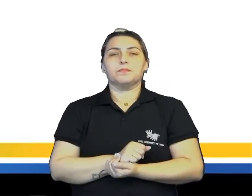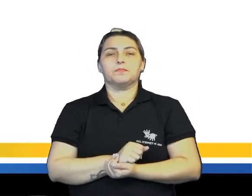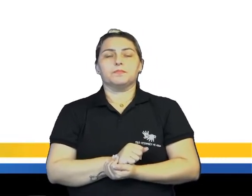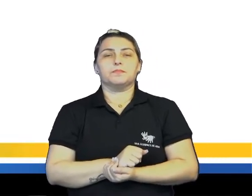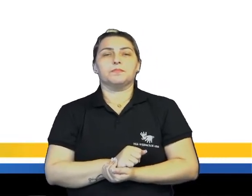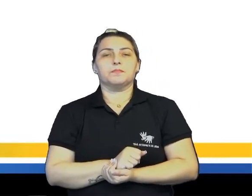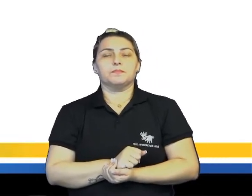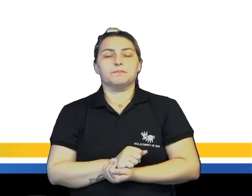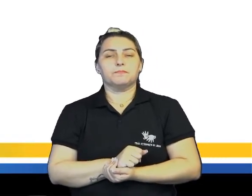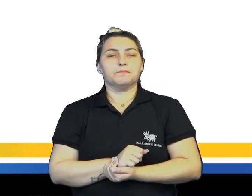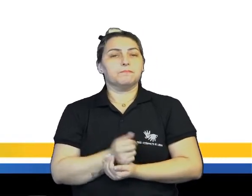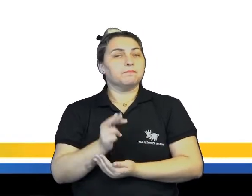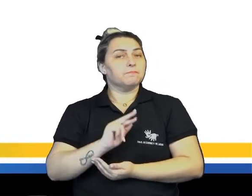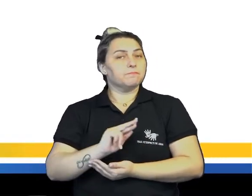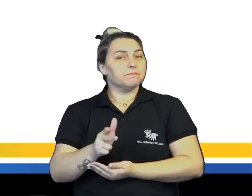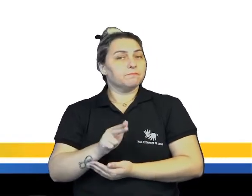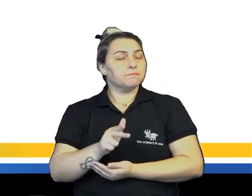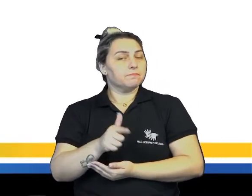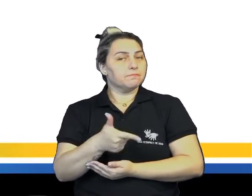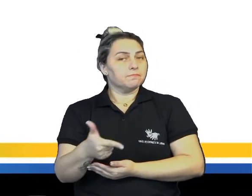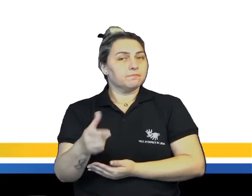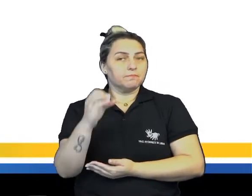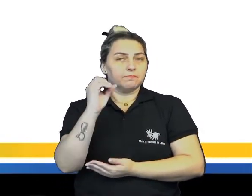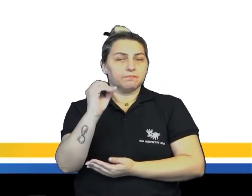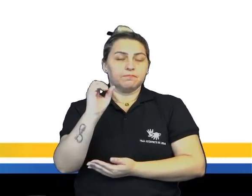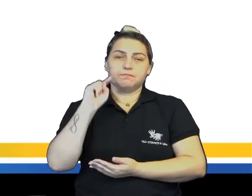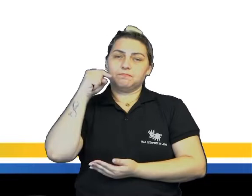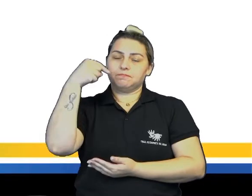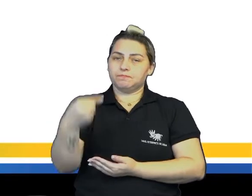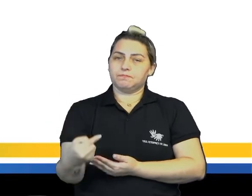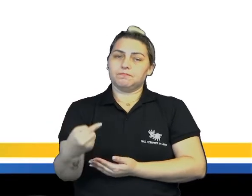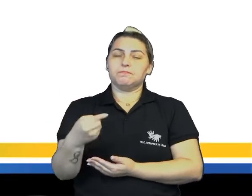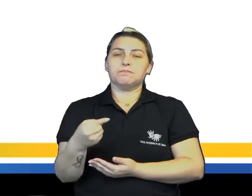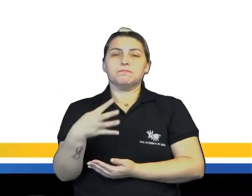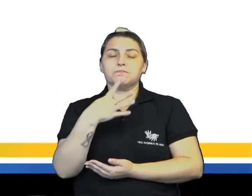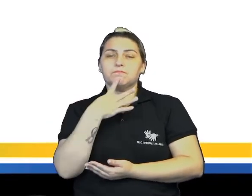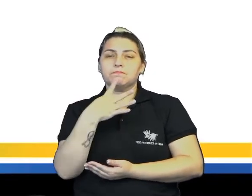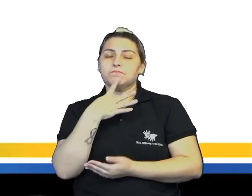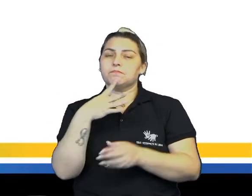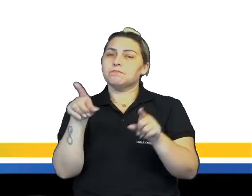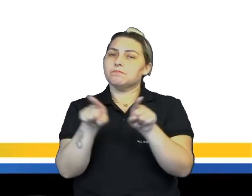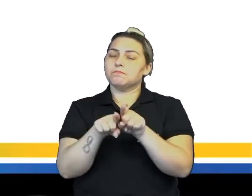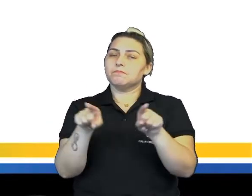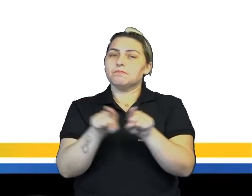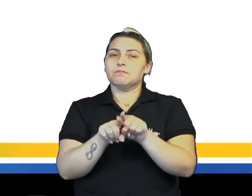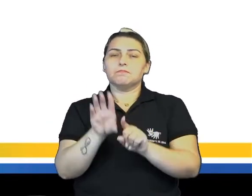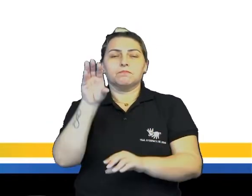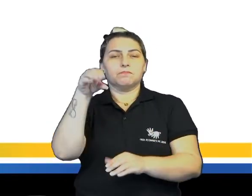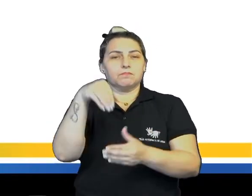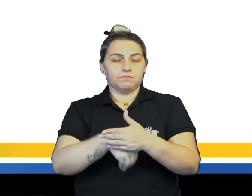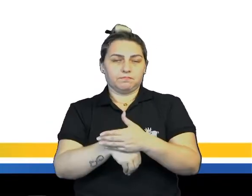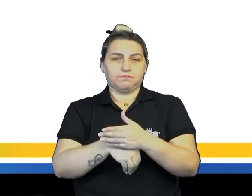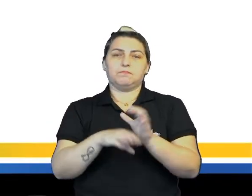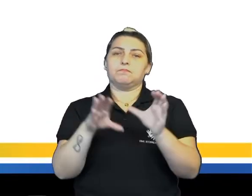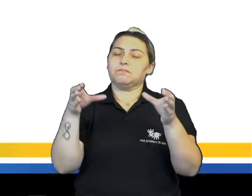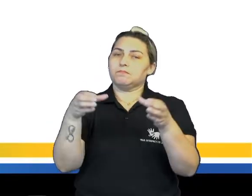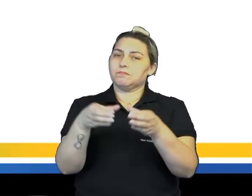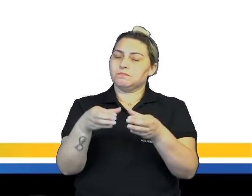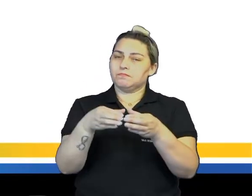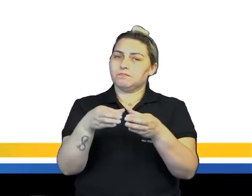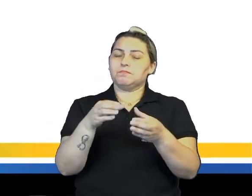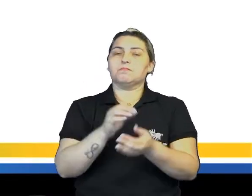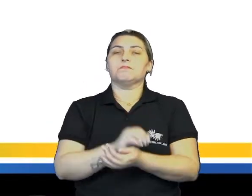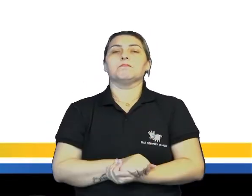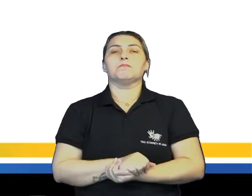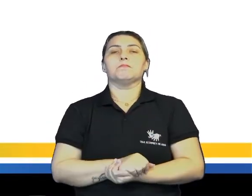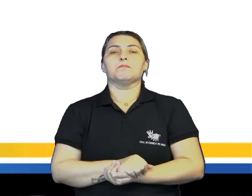com ele, ele não vai ter o 0. Depois, nós podemos conhecer também, dentro do conjunto dos números naturais,